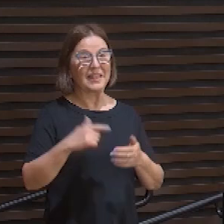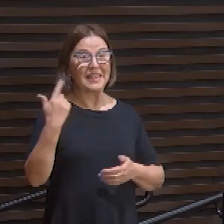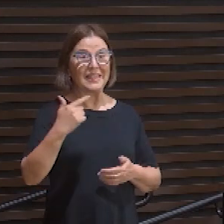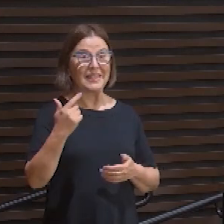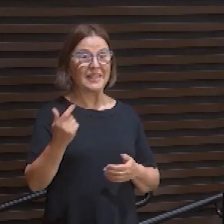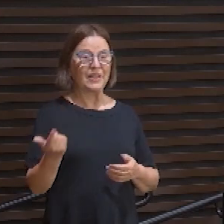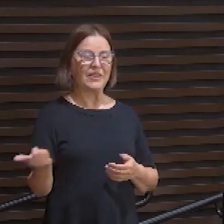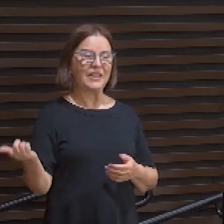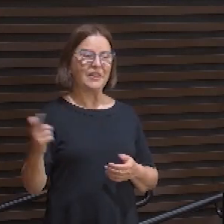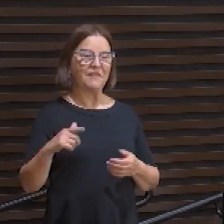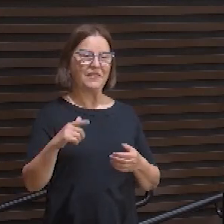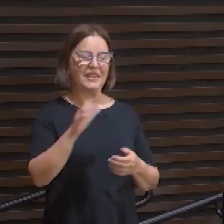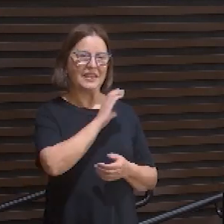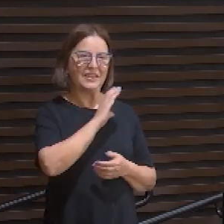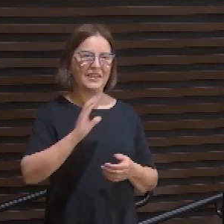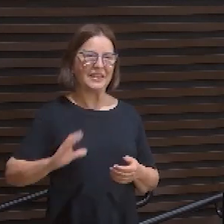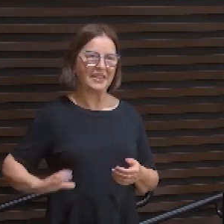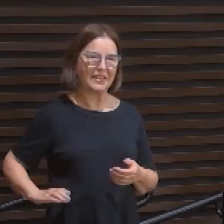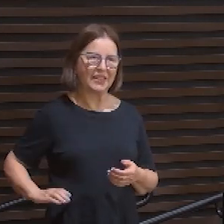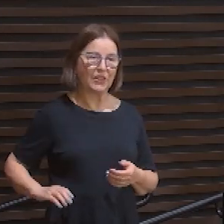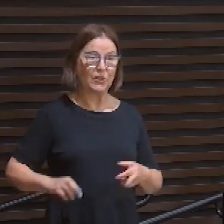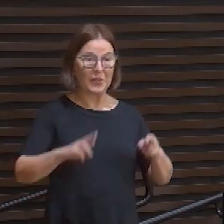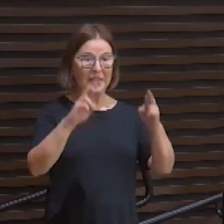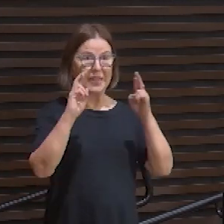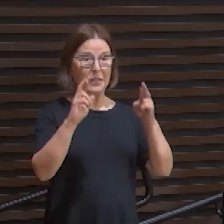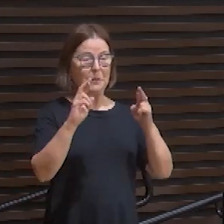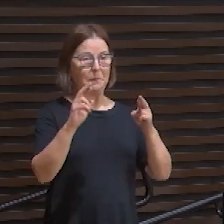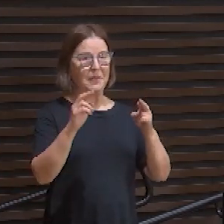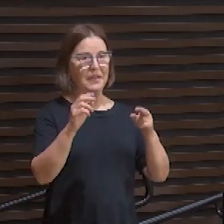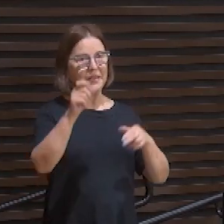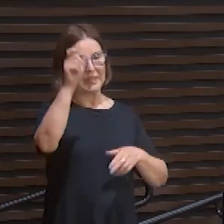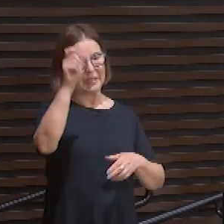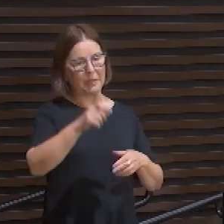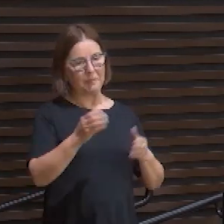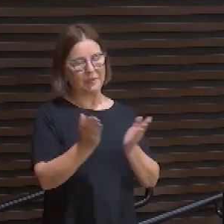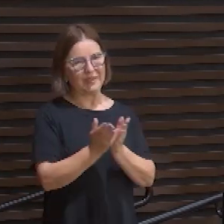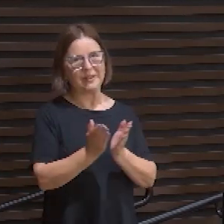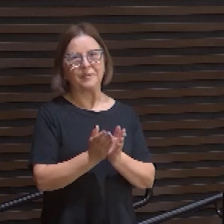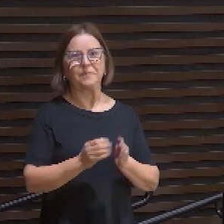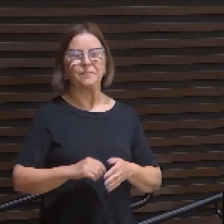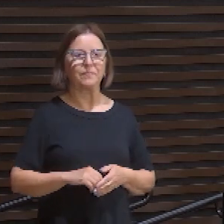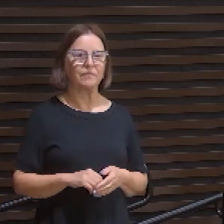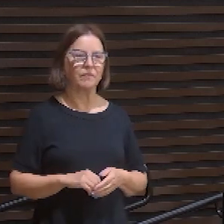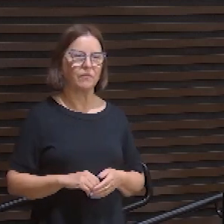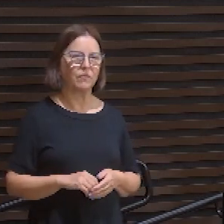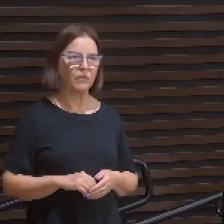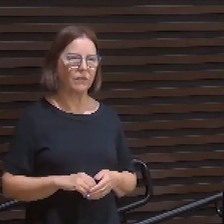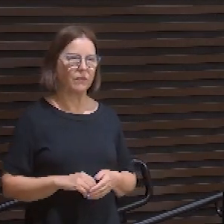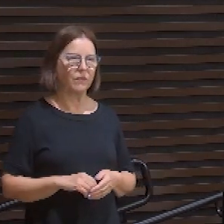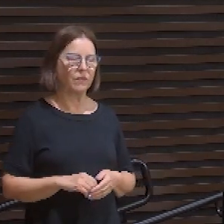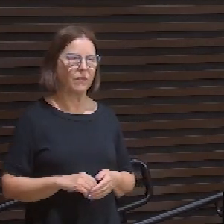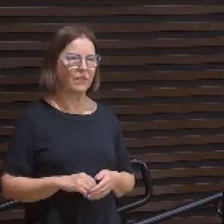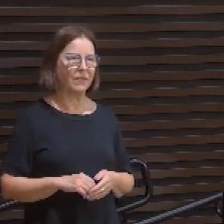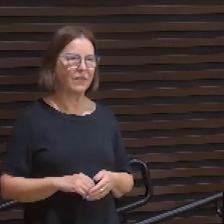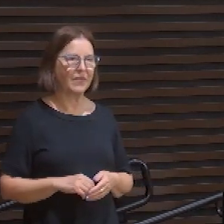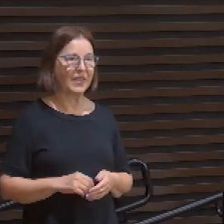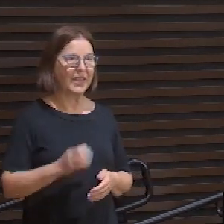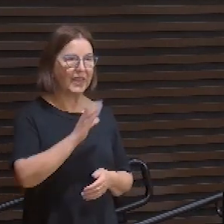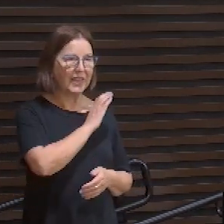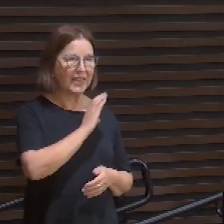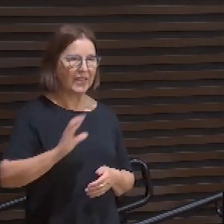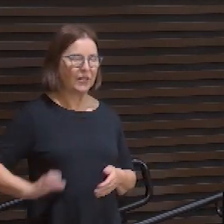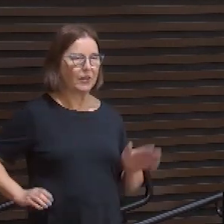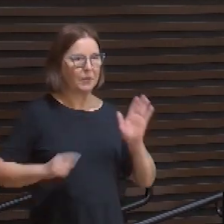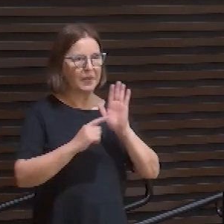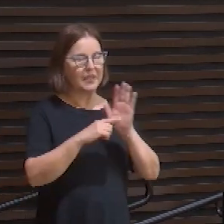O autor menciona assim: com os homens morrerem uma vez e enfrentarem o juízo, Cristo aparecerá a segunda